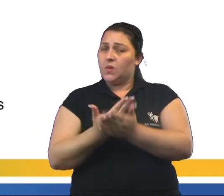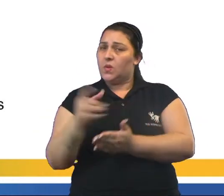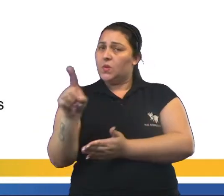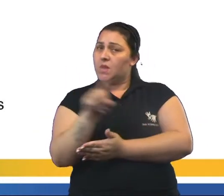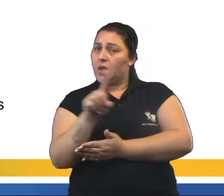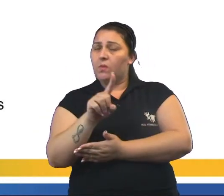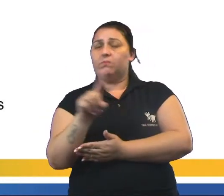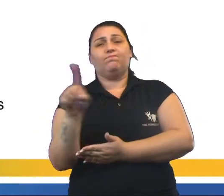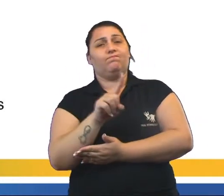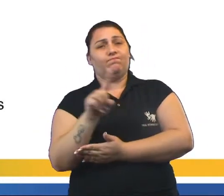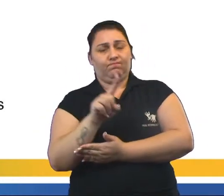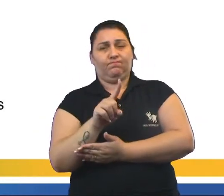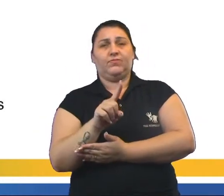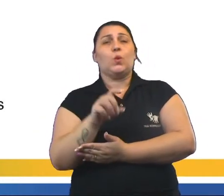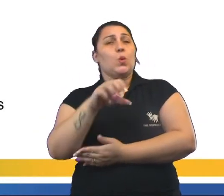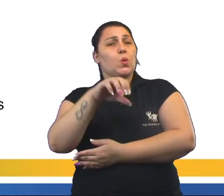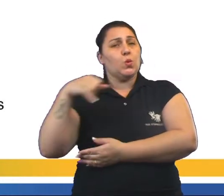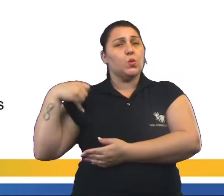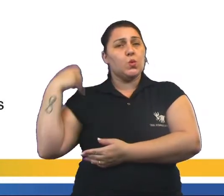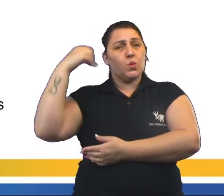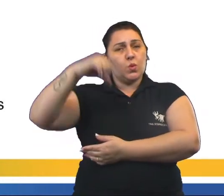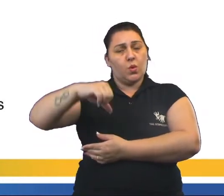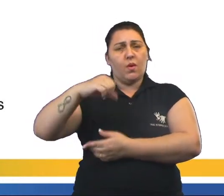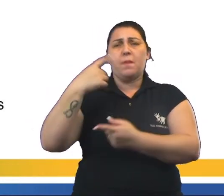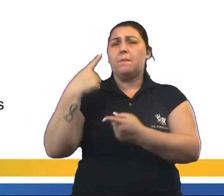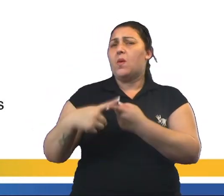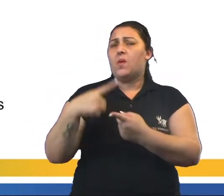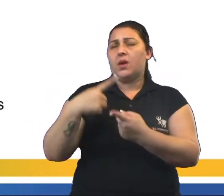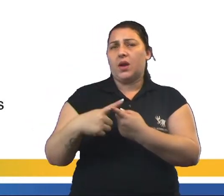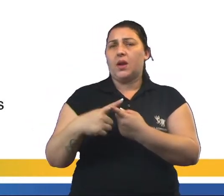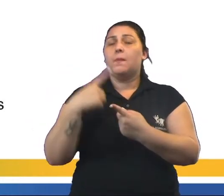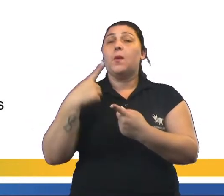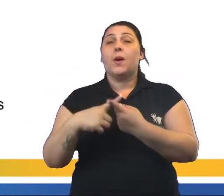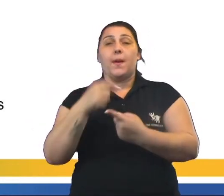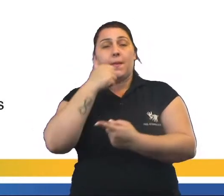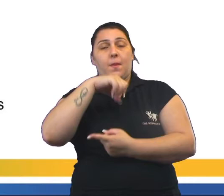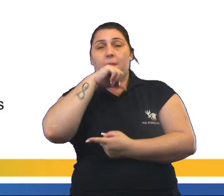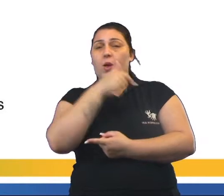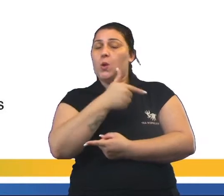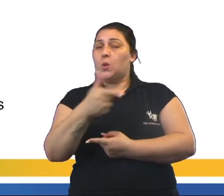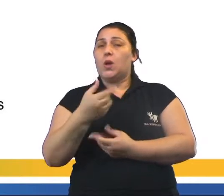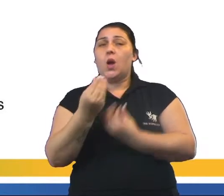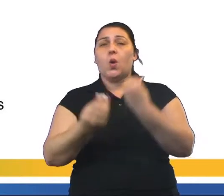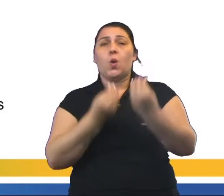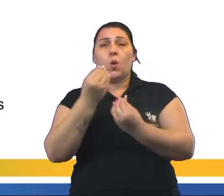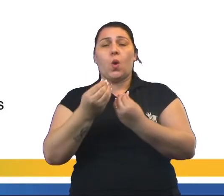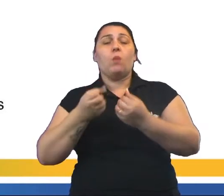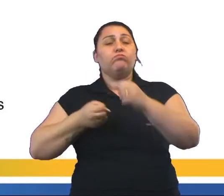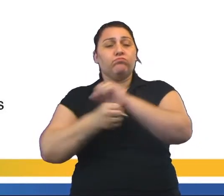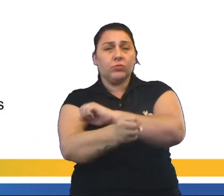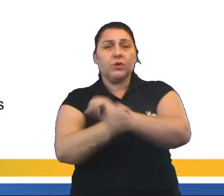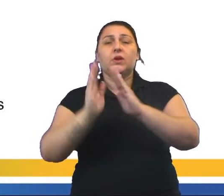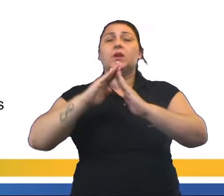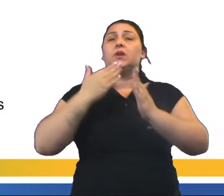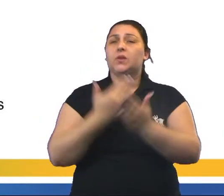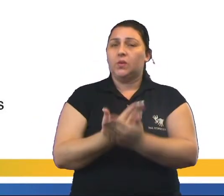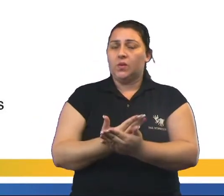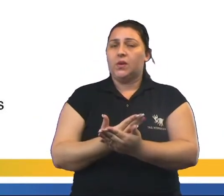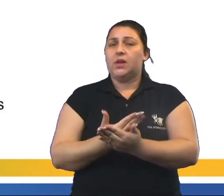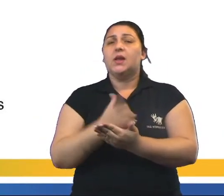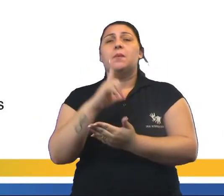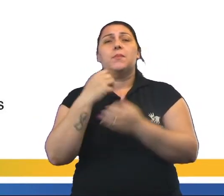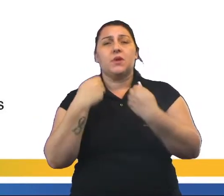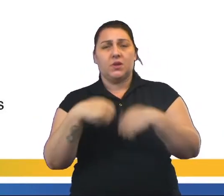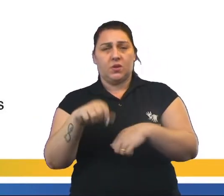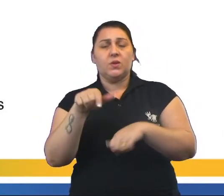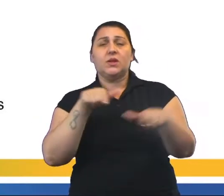não? Não, eu fui com 9 anos. Por quê? Porque minha mãe não tinha condições de me colocar. Sua mãe teve